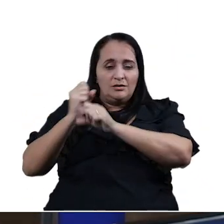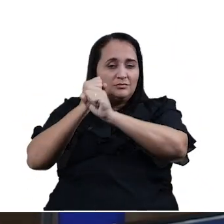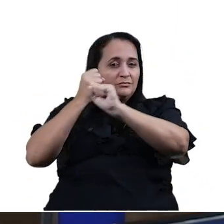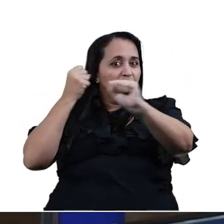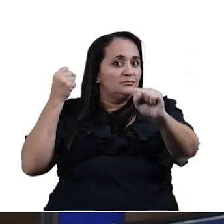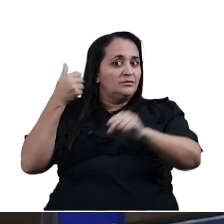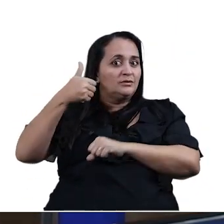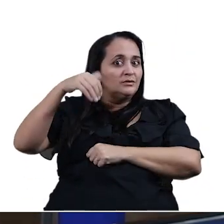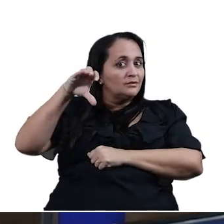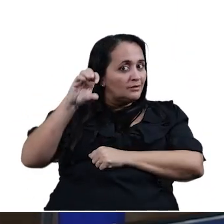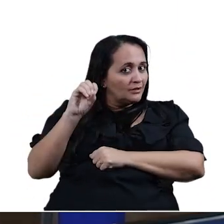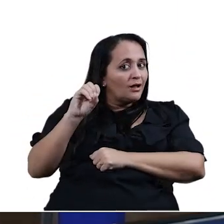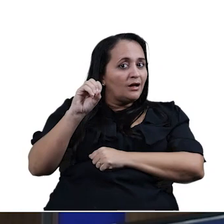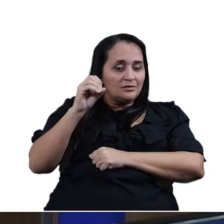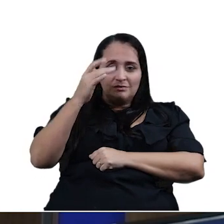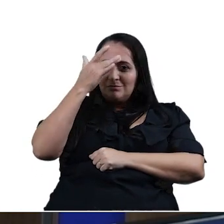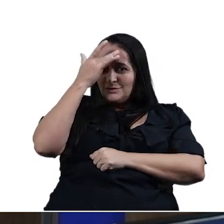10.